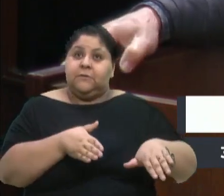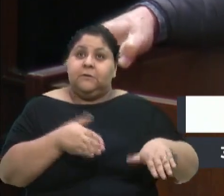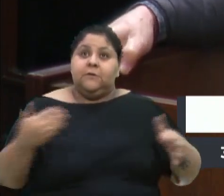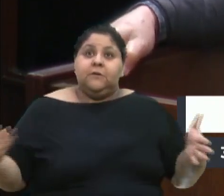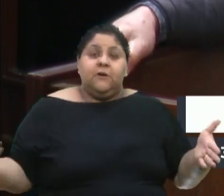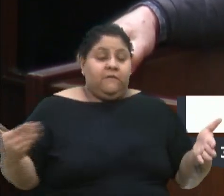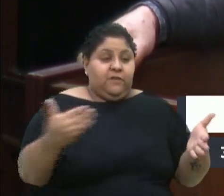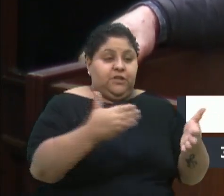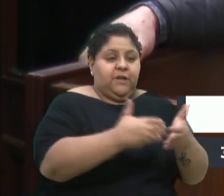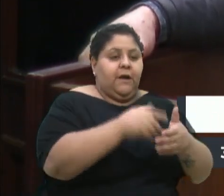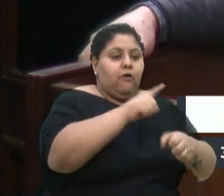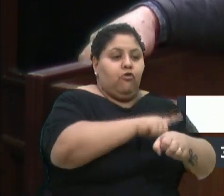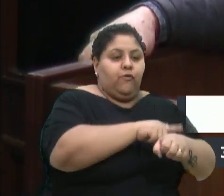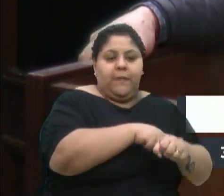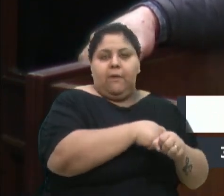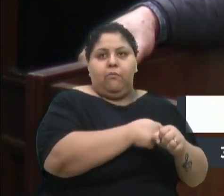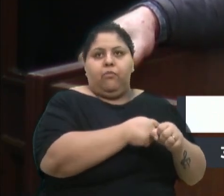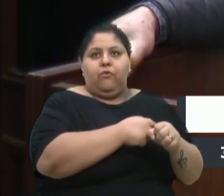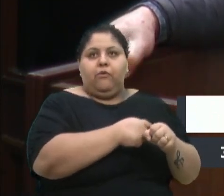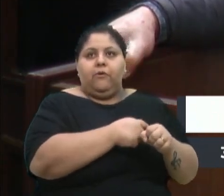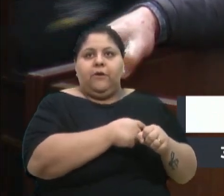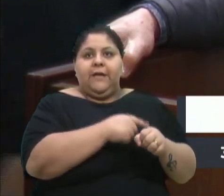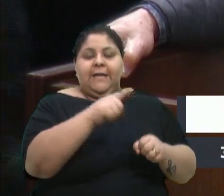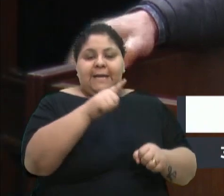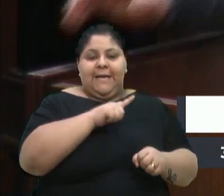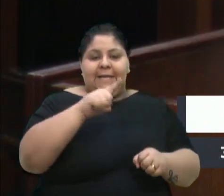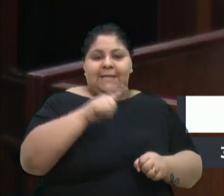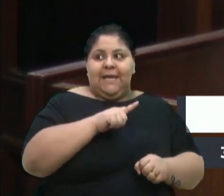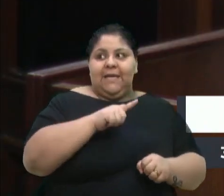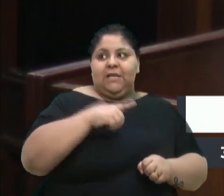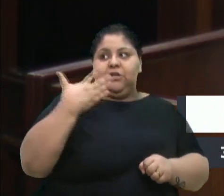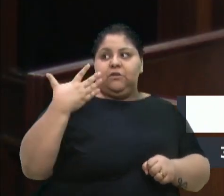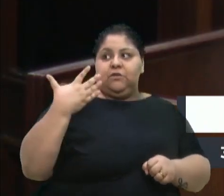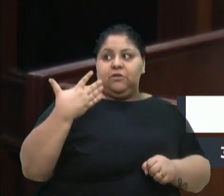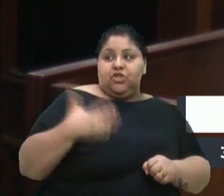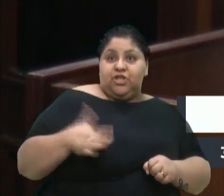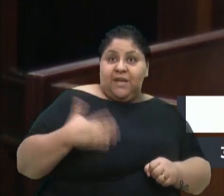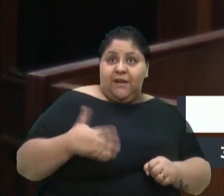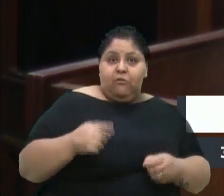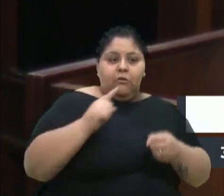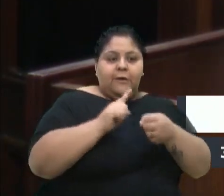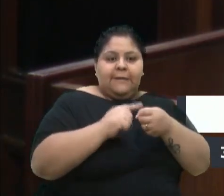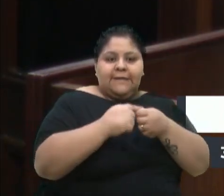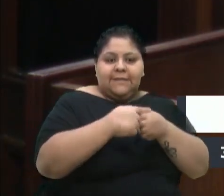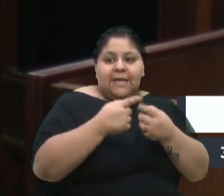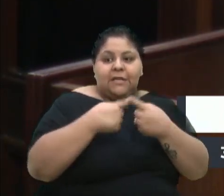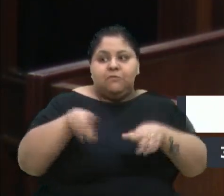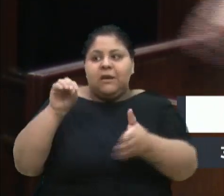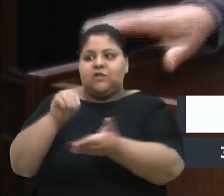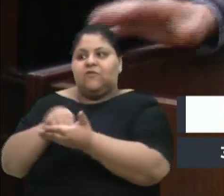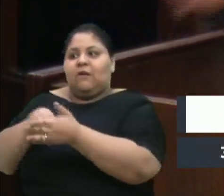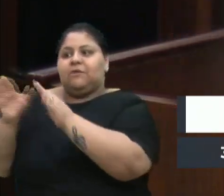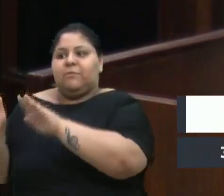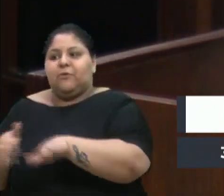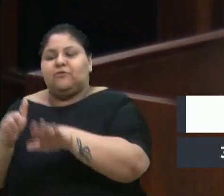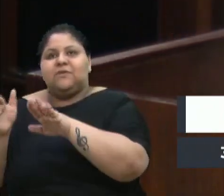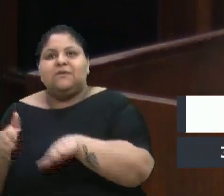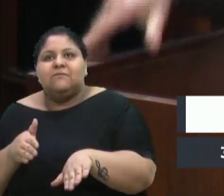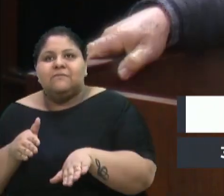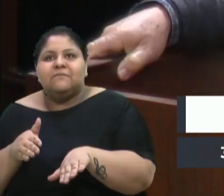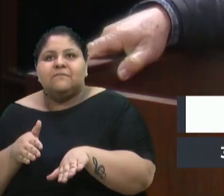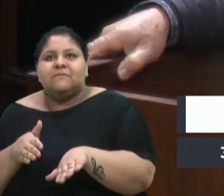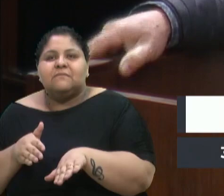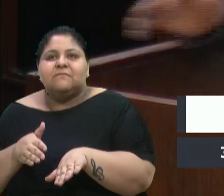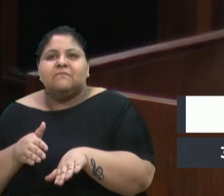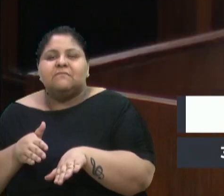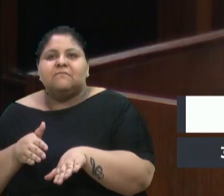não há produção. A perspectiva depois de 2050 é mais idosos e menos jovens, as forças